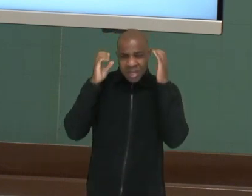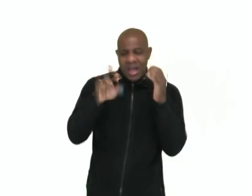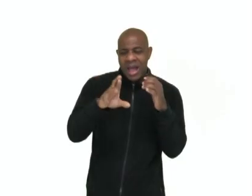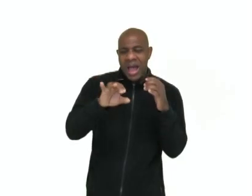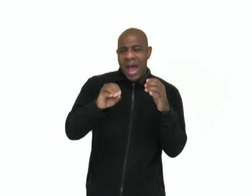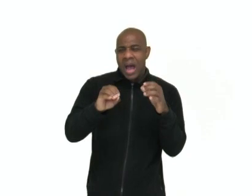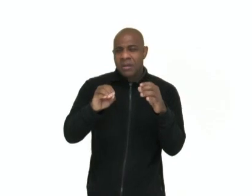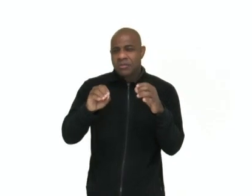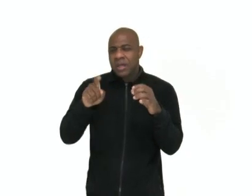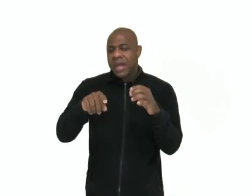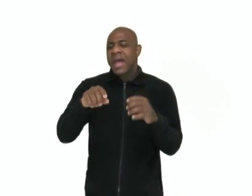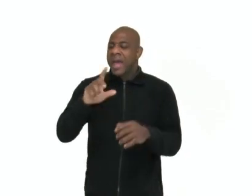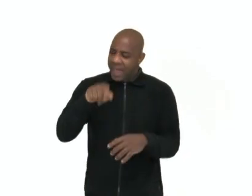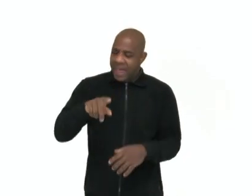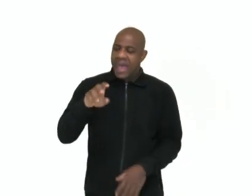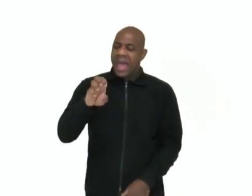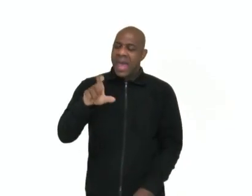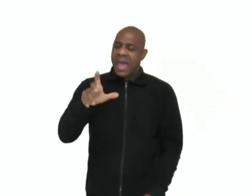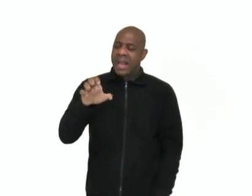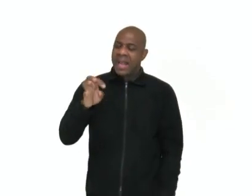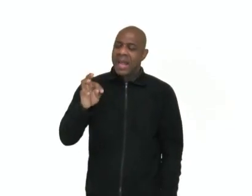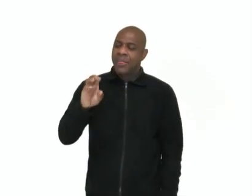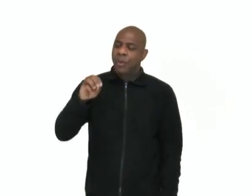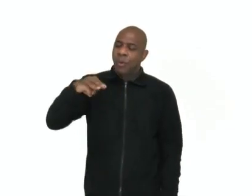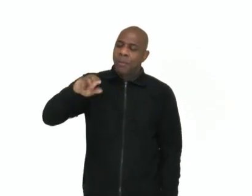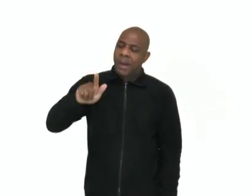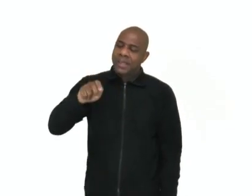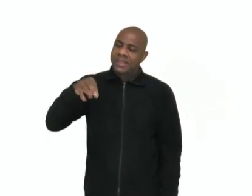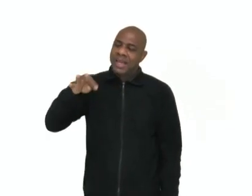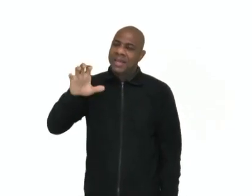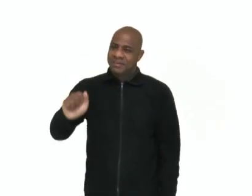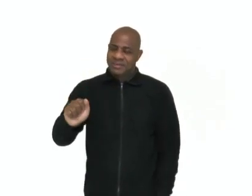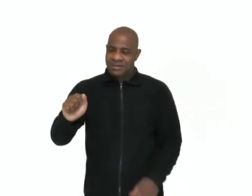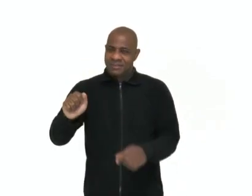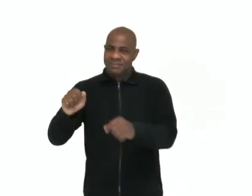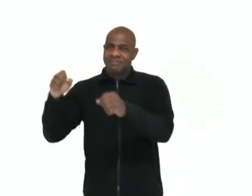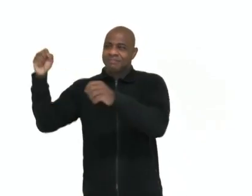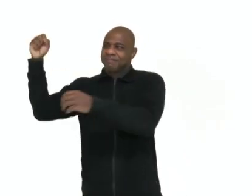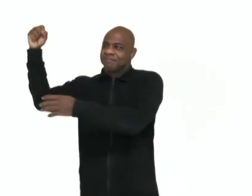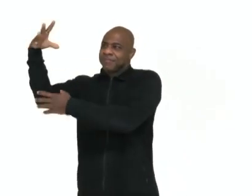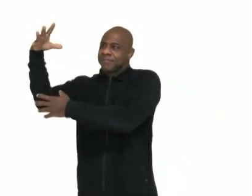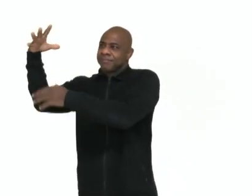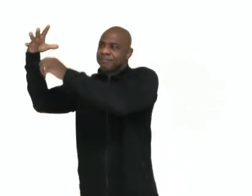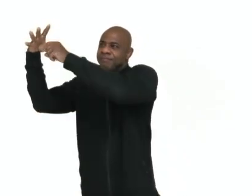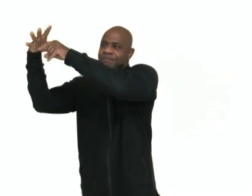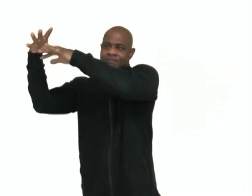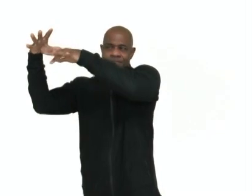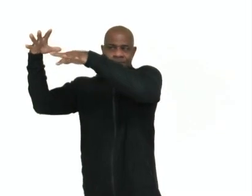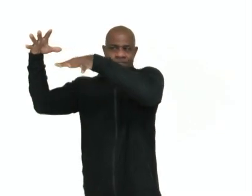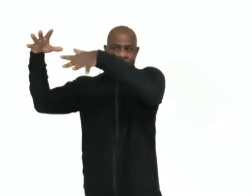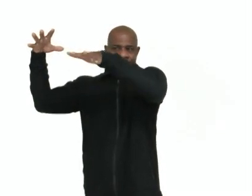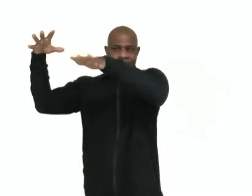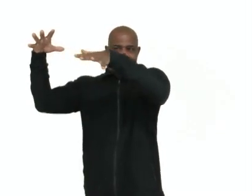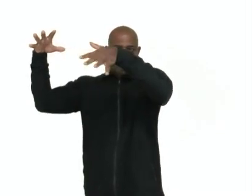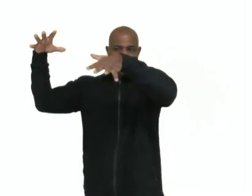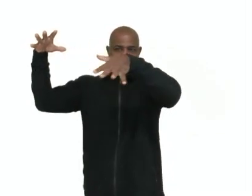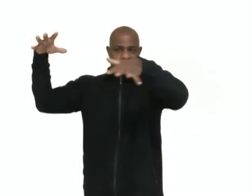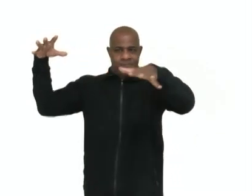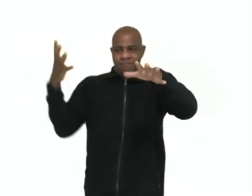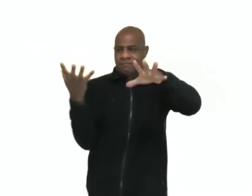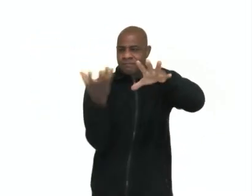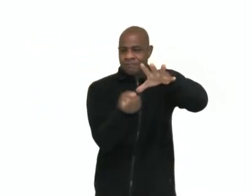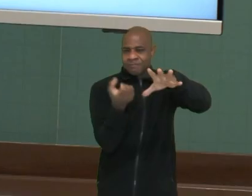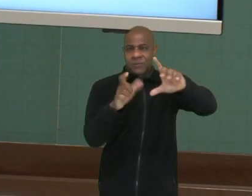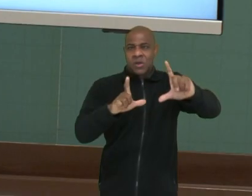uma onda, pessoal, que vem da oscilação de cargas elétricas. E é claro, ela é uma onda transversal. A carga vibra